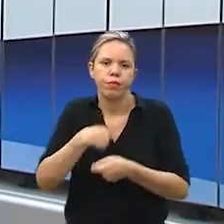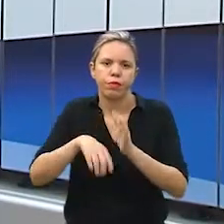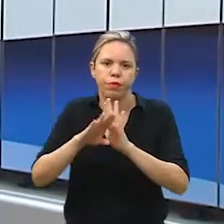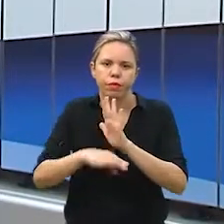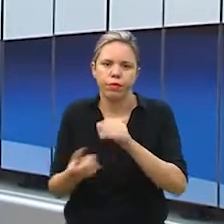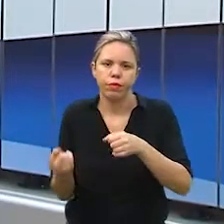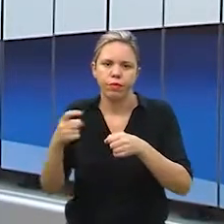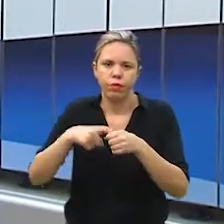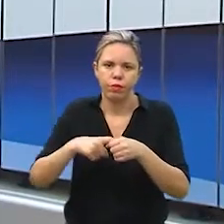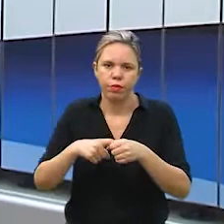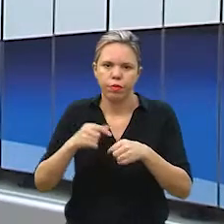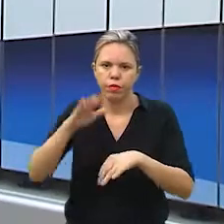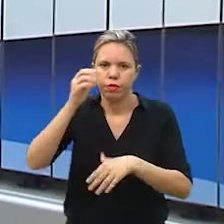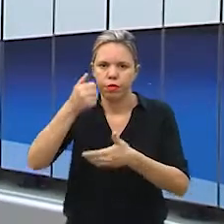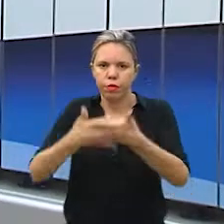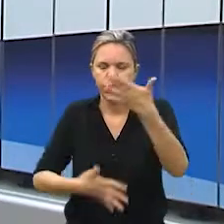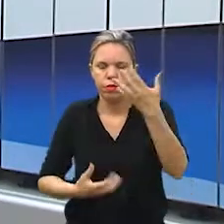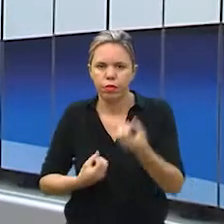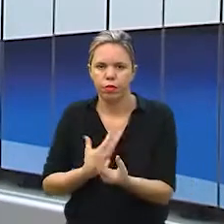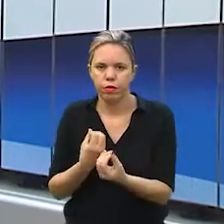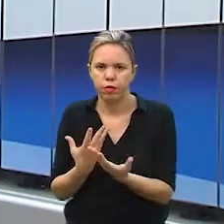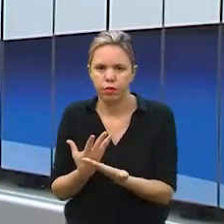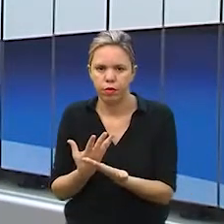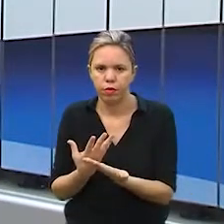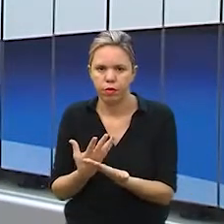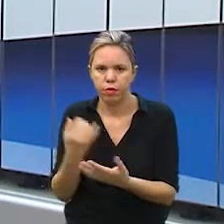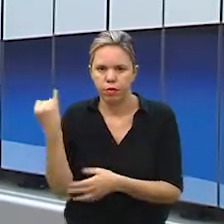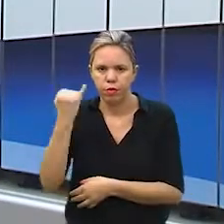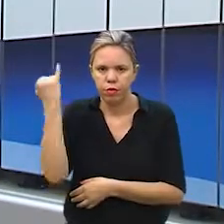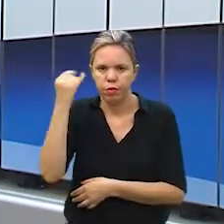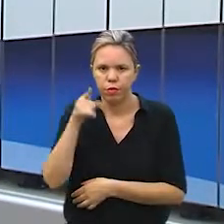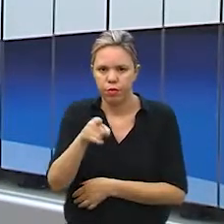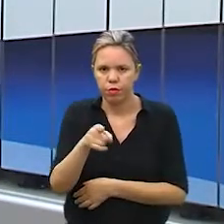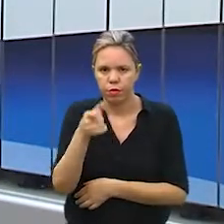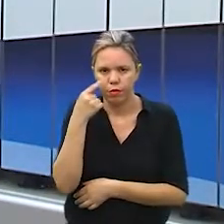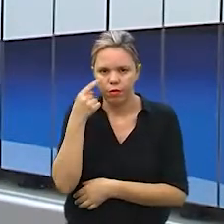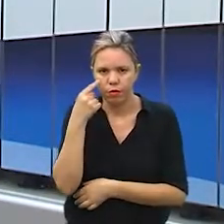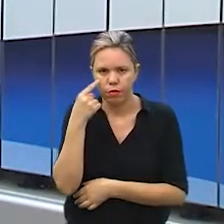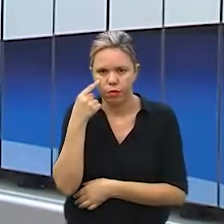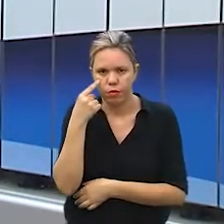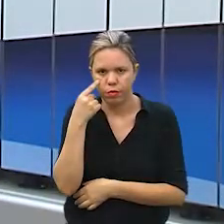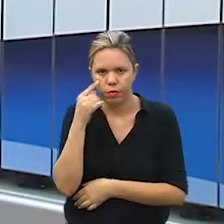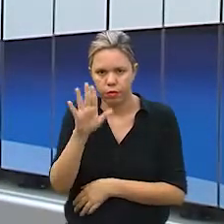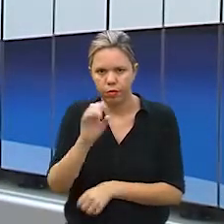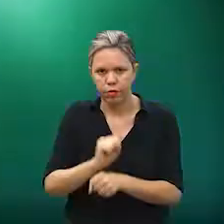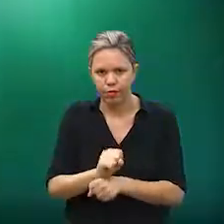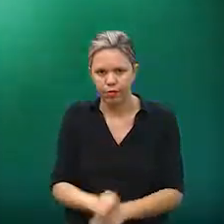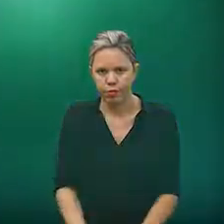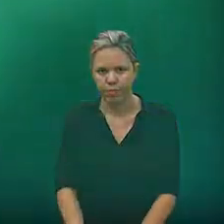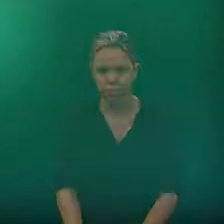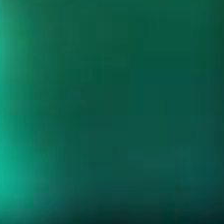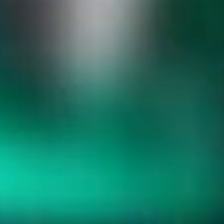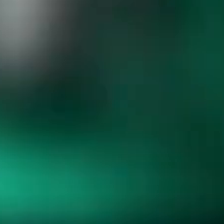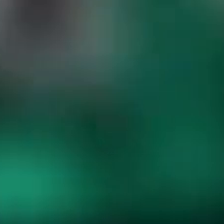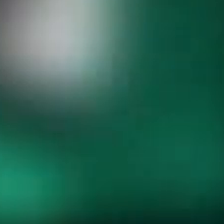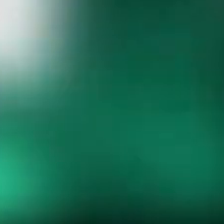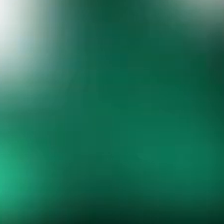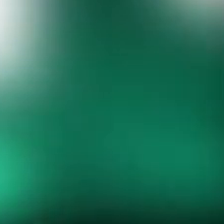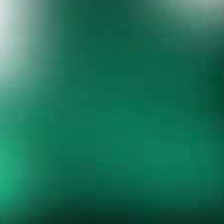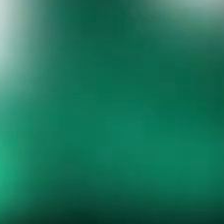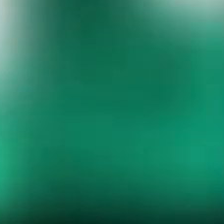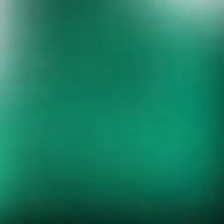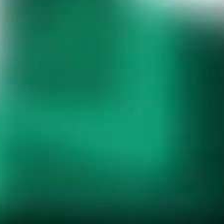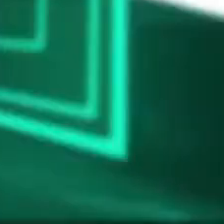Ordem e na volta tem muitas informações importantes para você ficar ligado, então não saia daí.